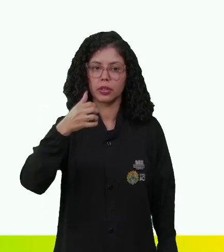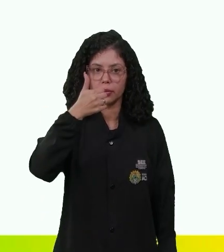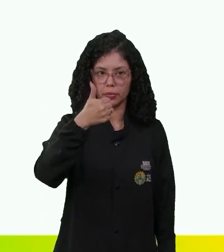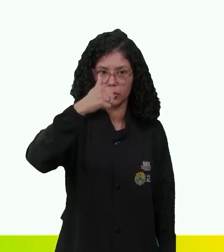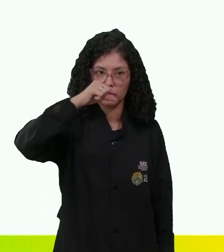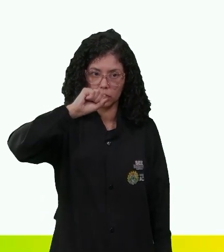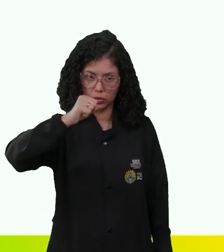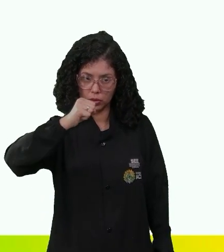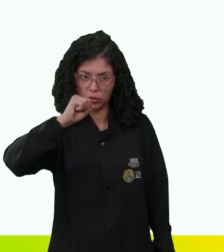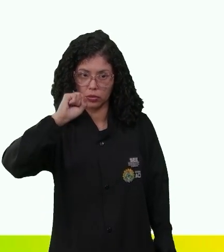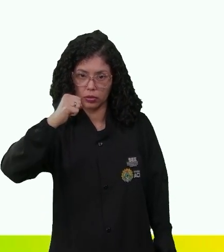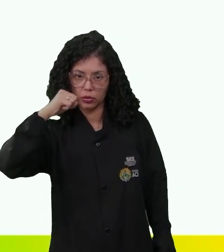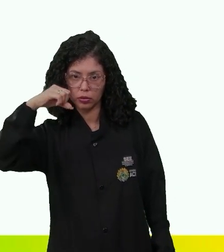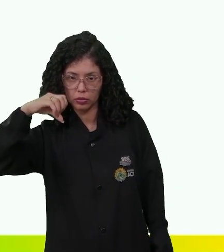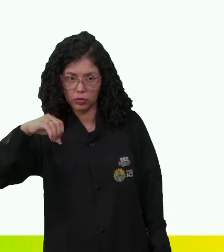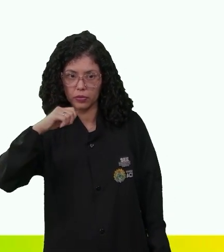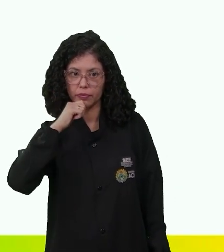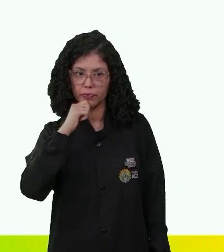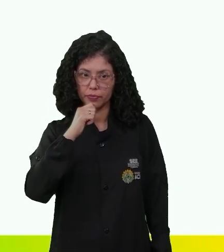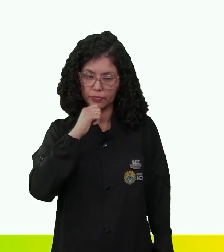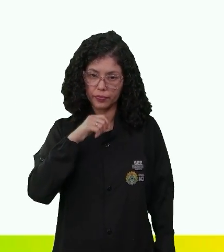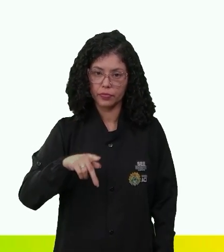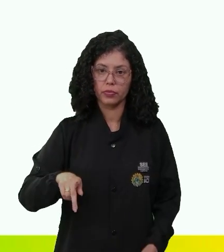1889. 822 com a independência.